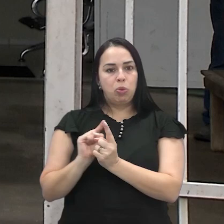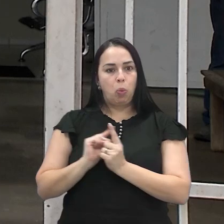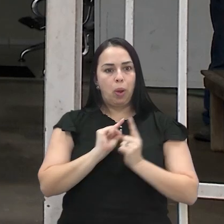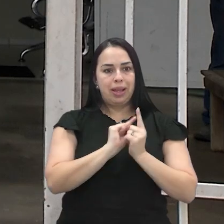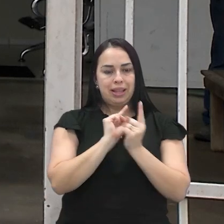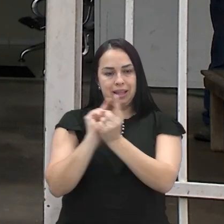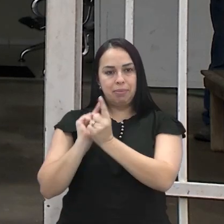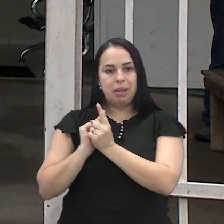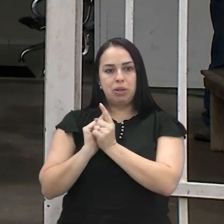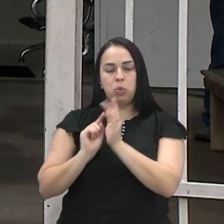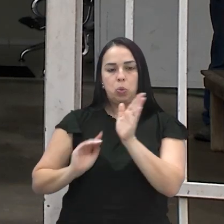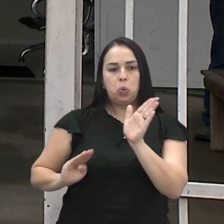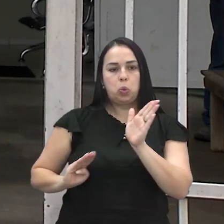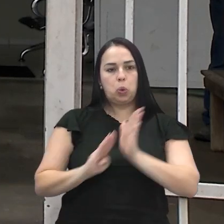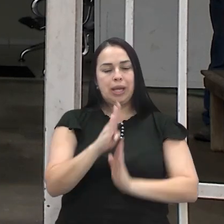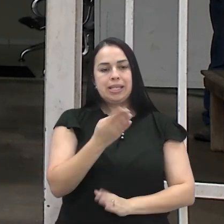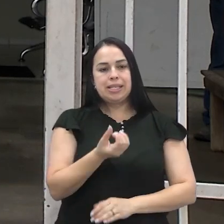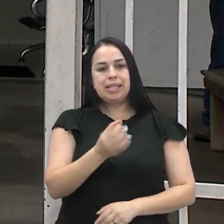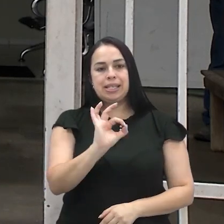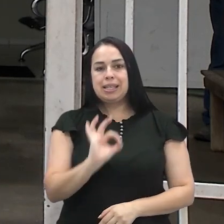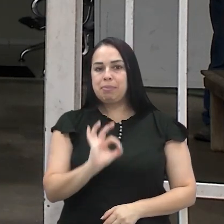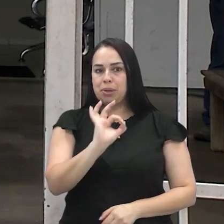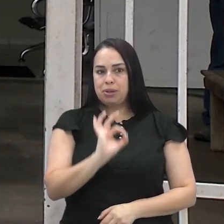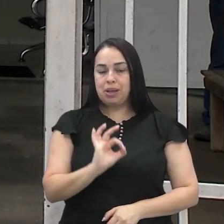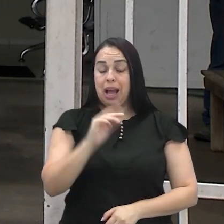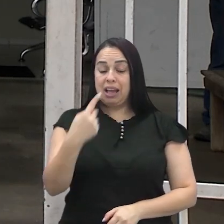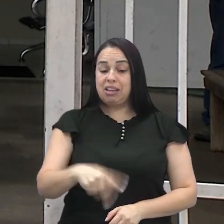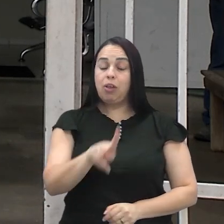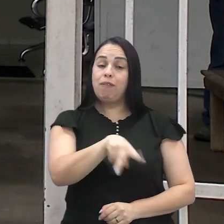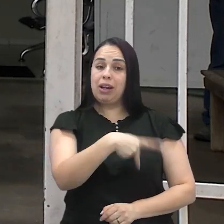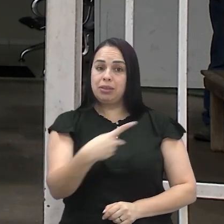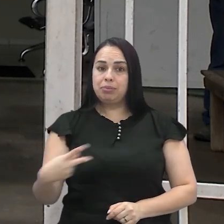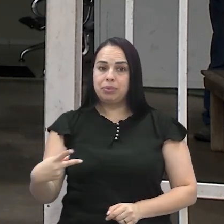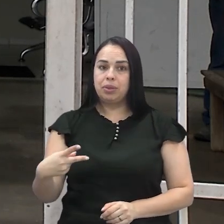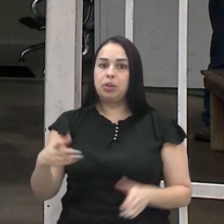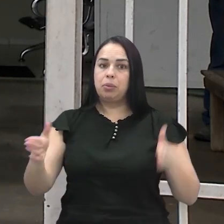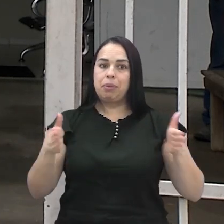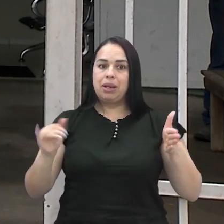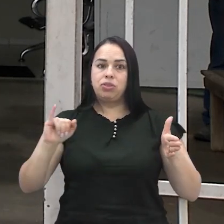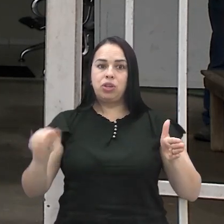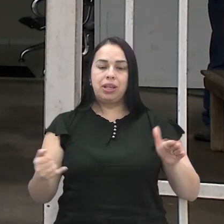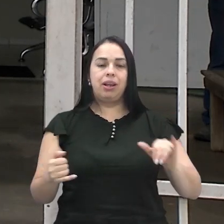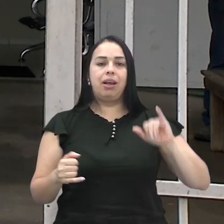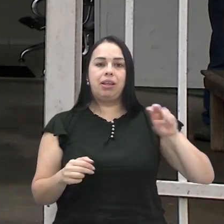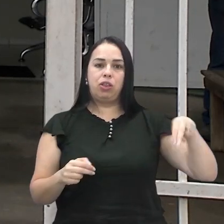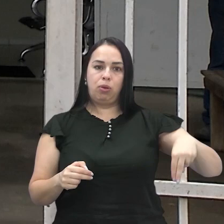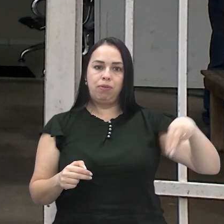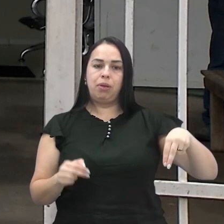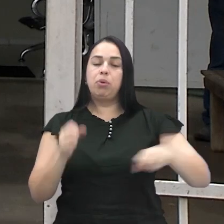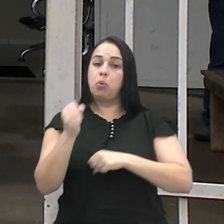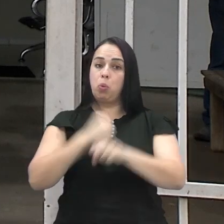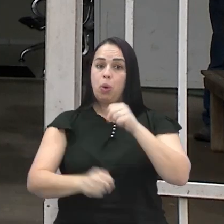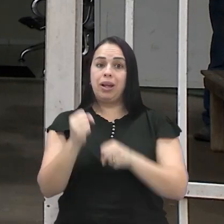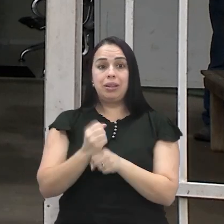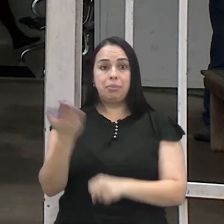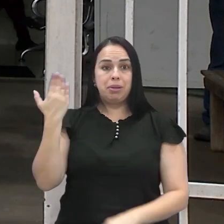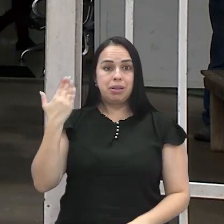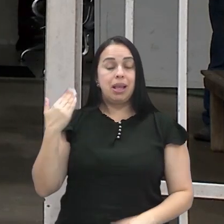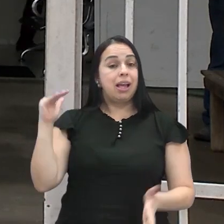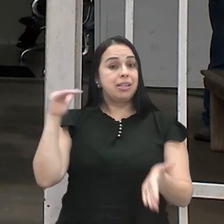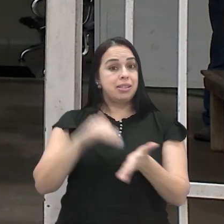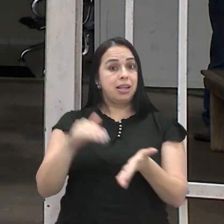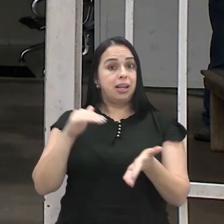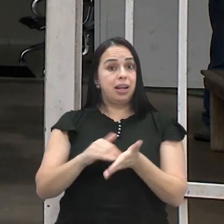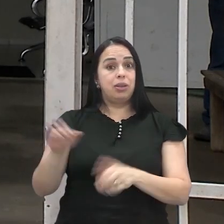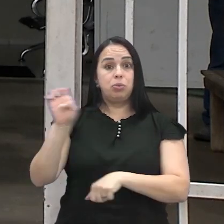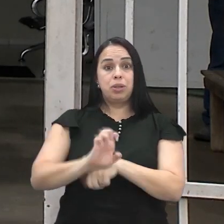de doenças e transtornos mentais aumentou 60% no Vale do Paraíba de janeiro a novembro de 2024, de acordo com